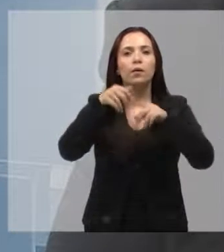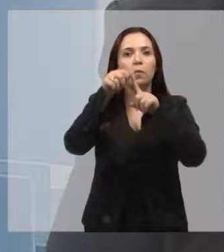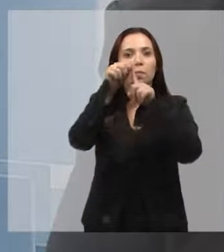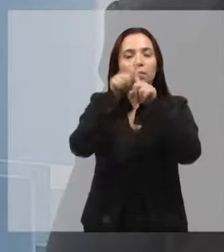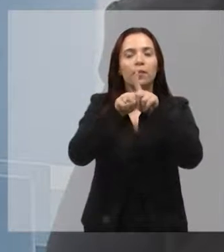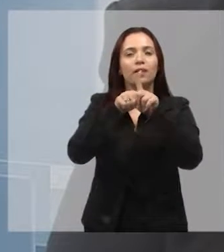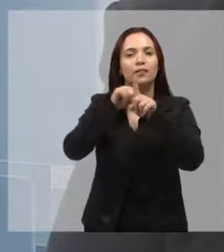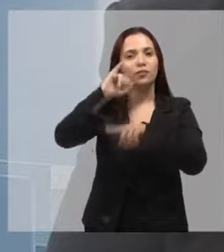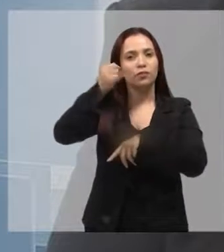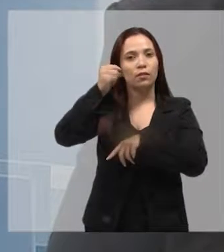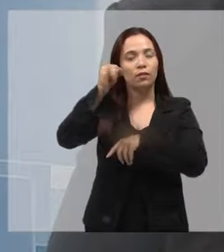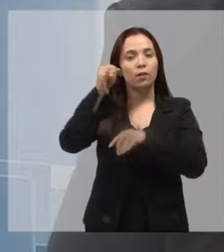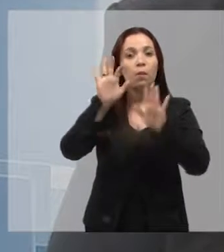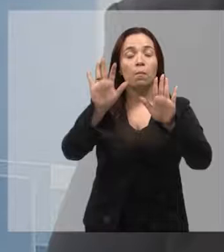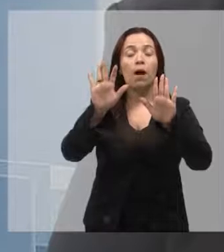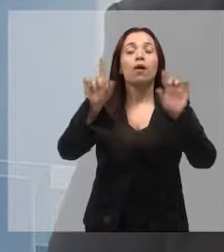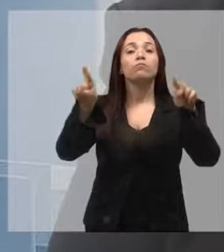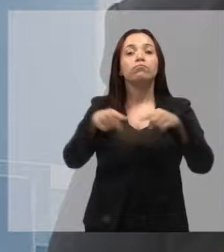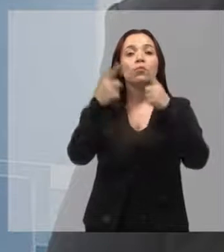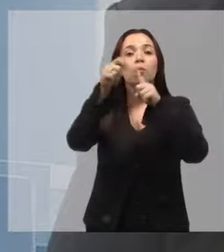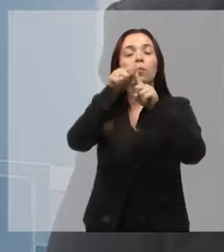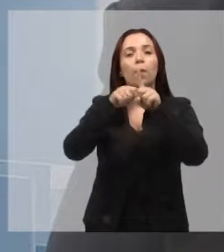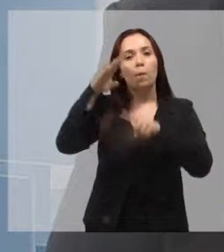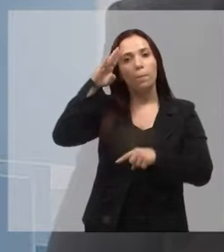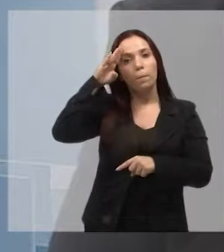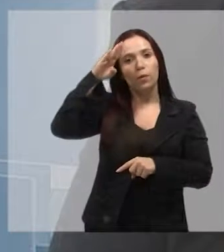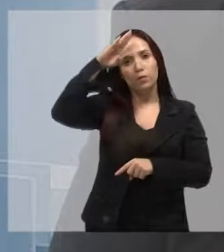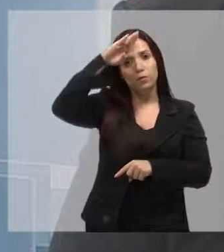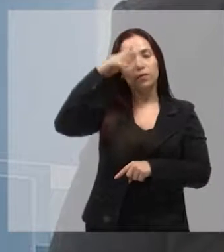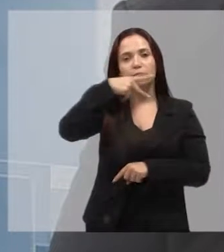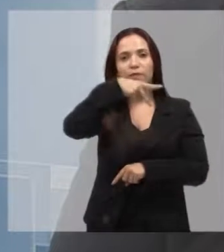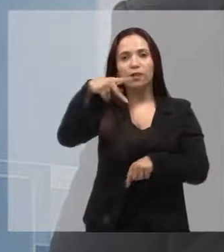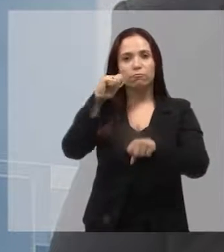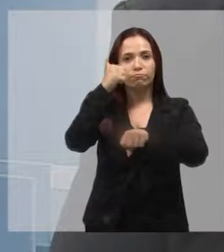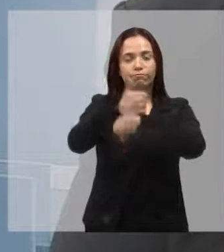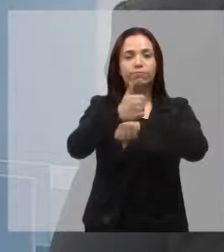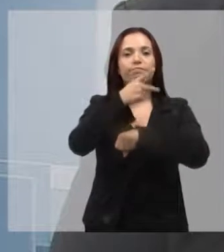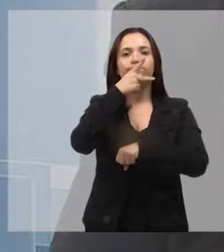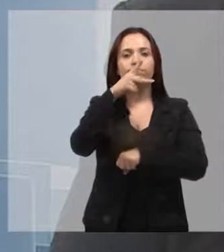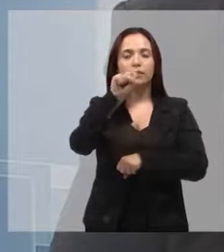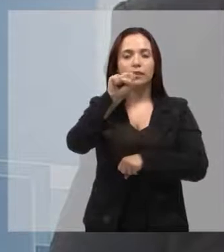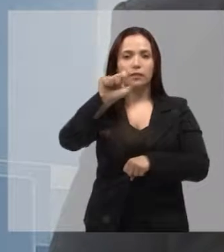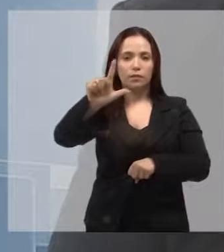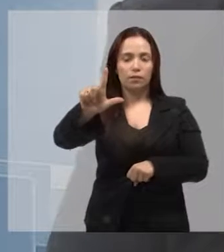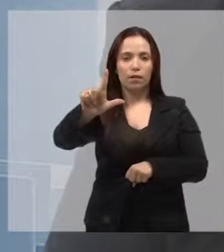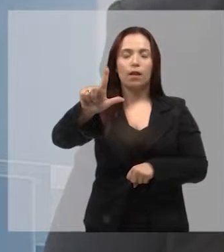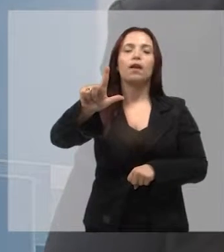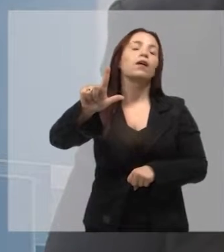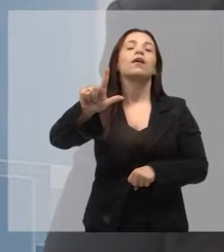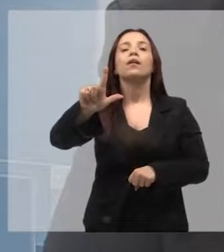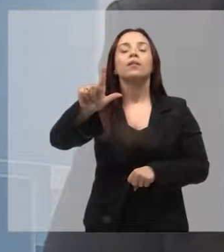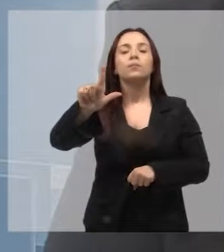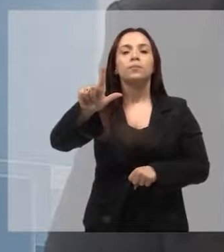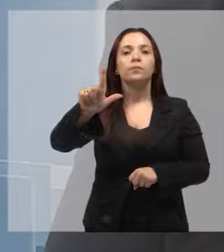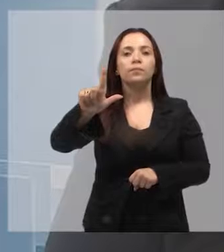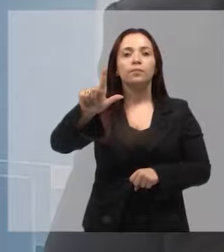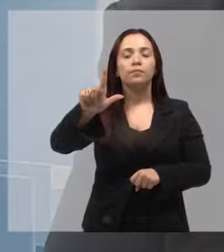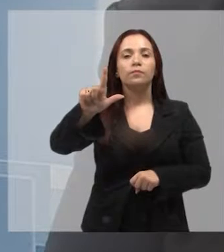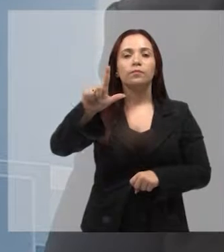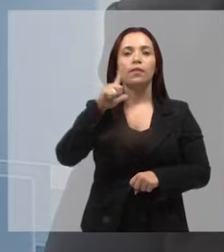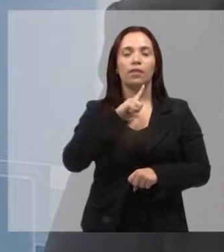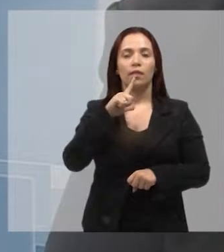ano, mas também está fazendo um mês do governo Bolsonaro. Um mês que o PSL, Partido Socialista,